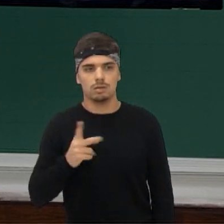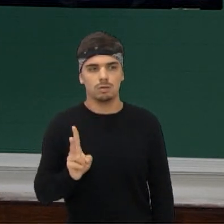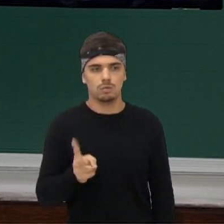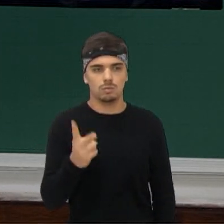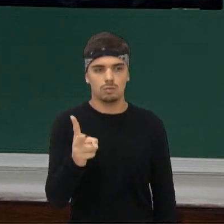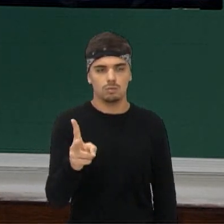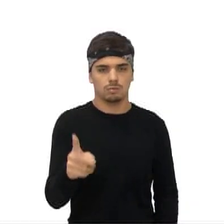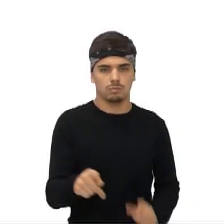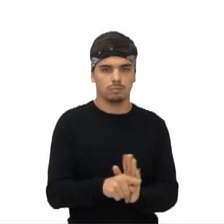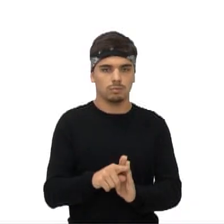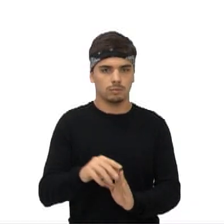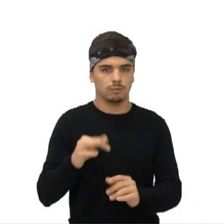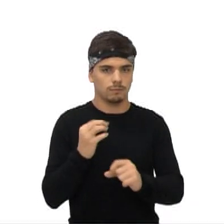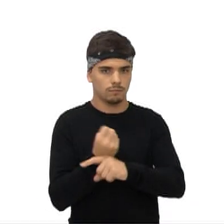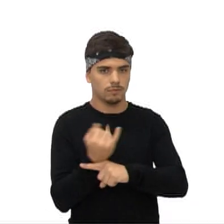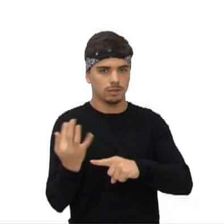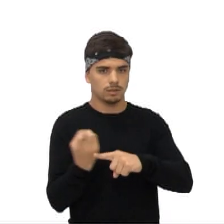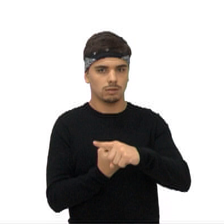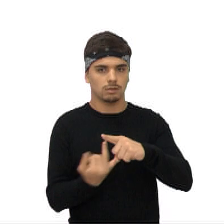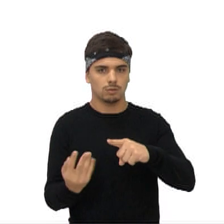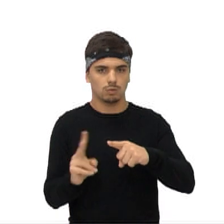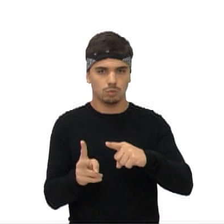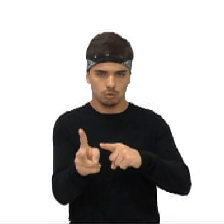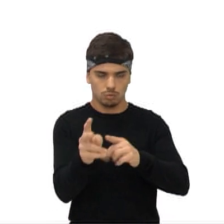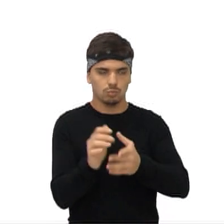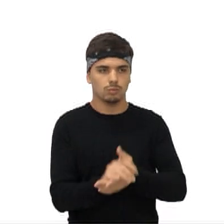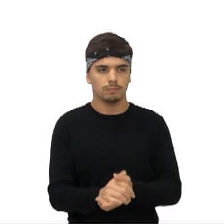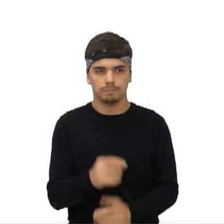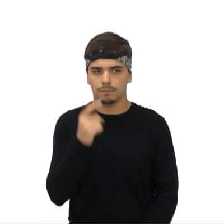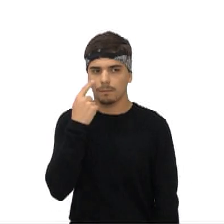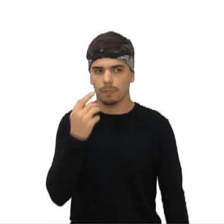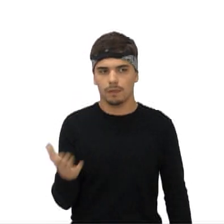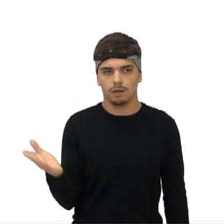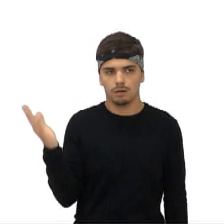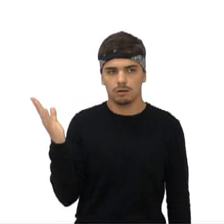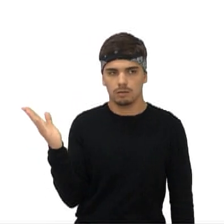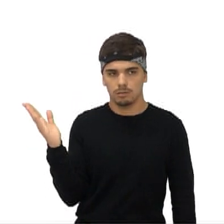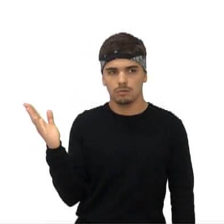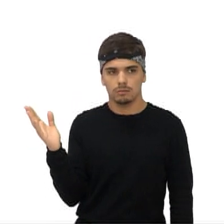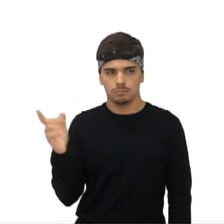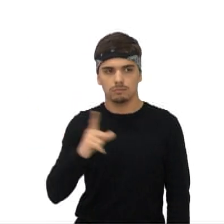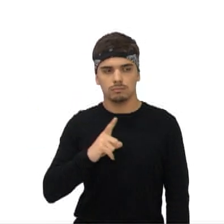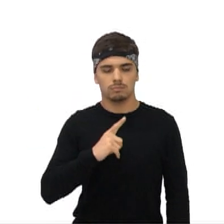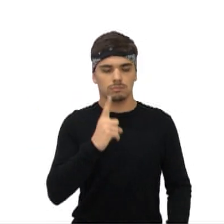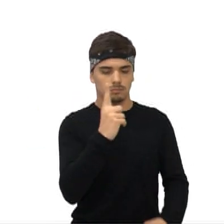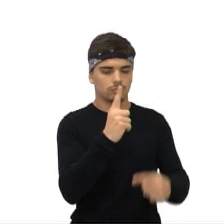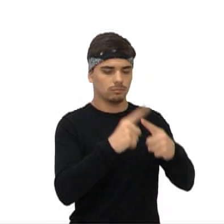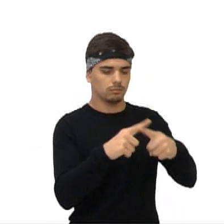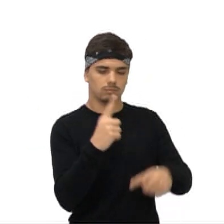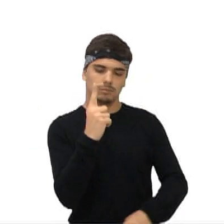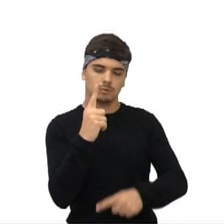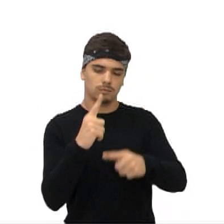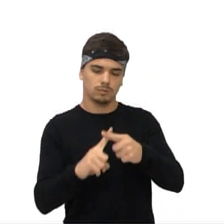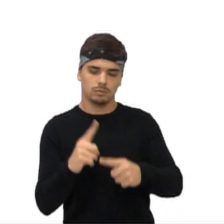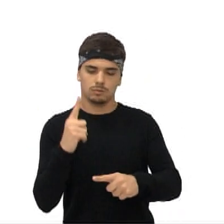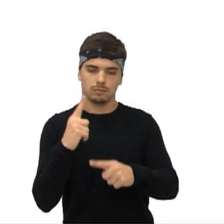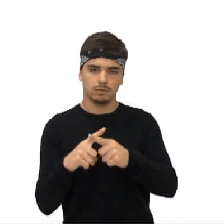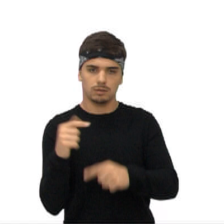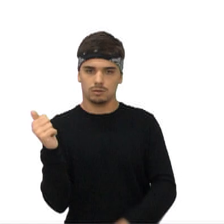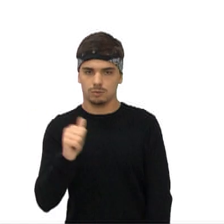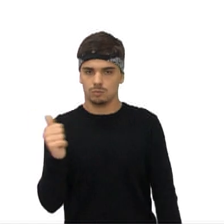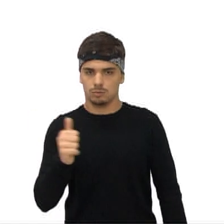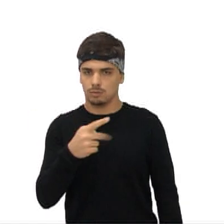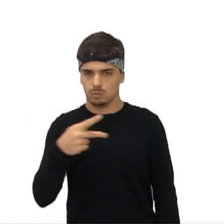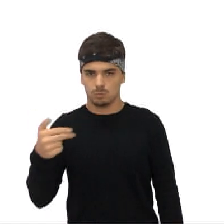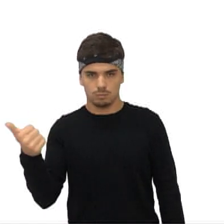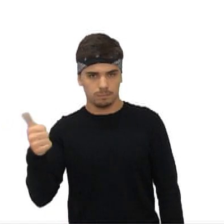mantive a fração. Aí, agora, ficou fácil de eu fazer o cálculo. 1 vezes 1 vezes 11 igual a